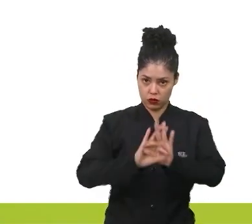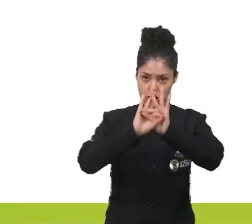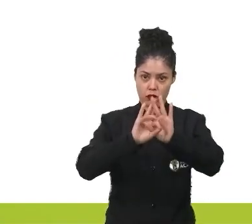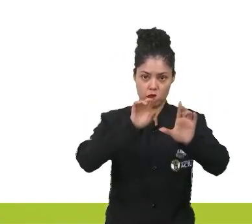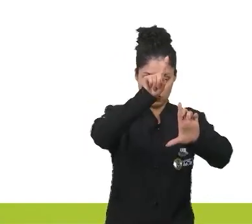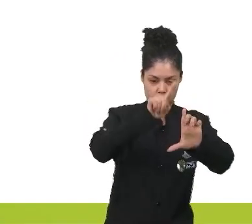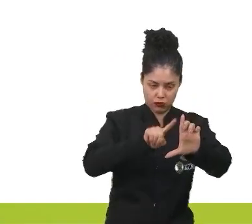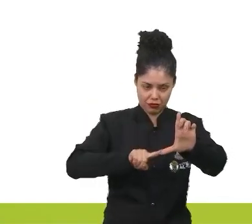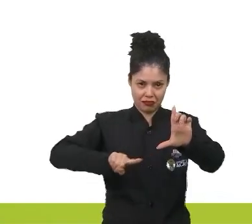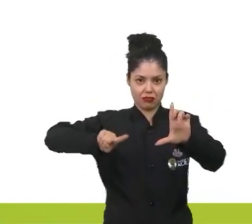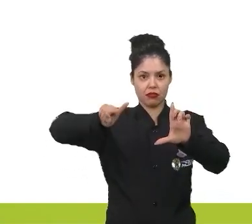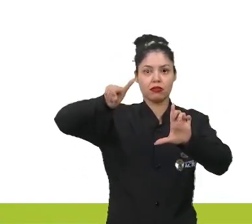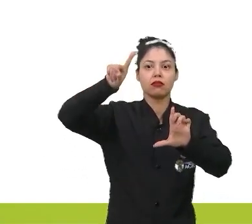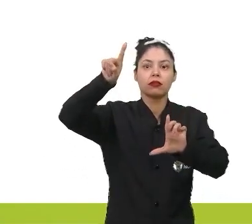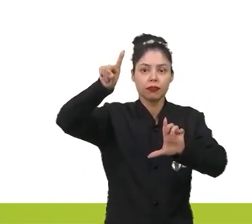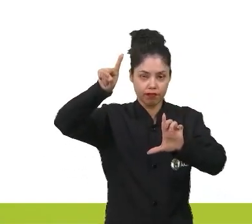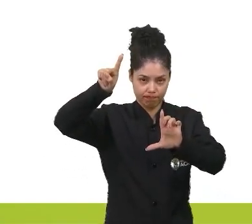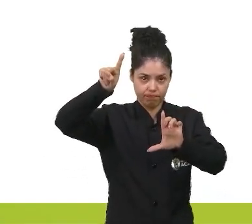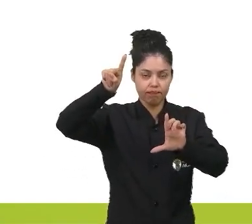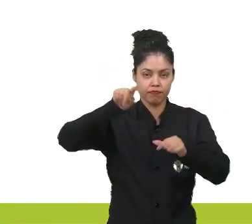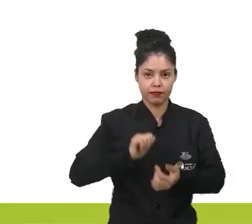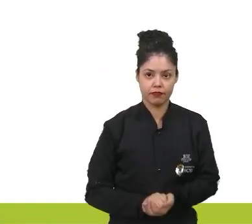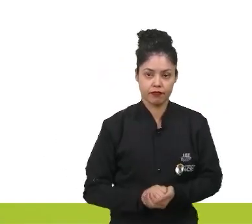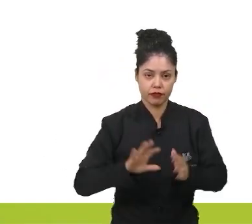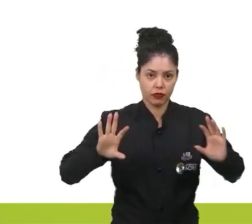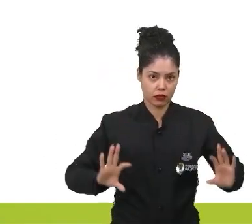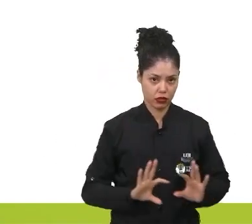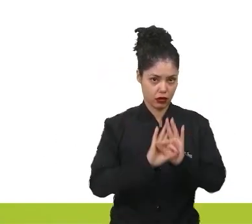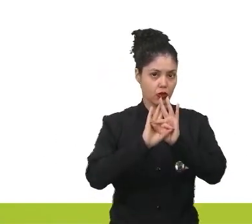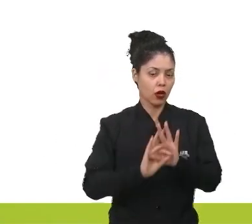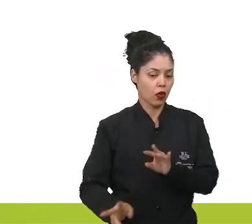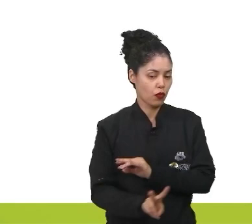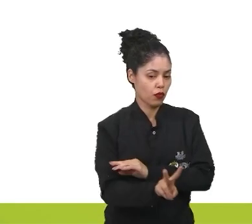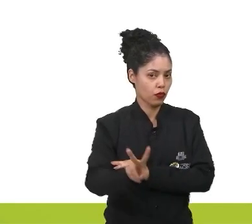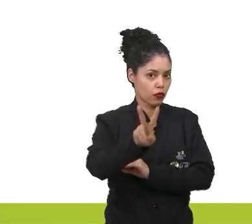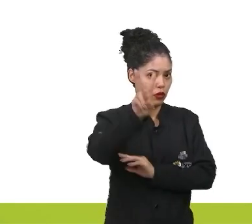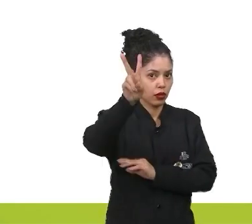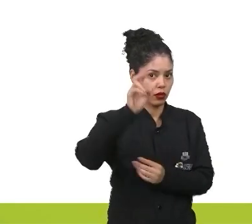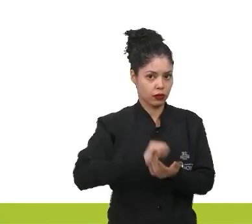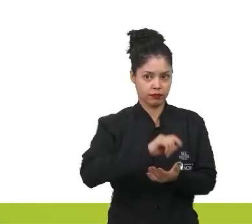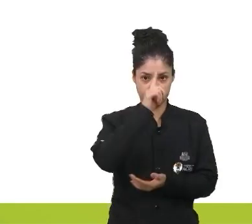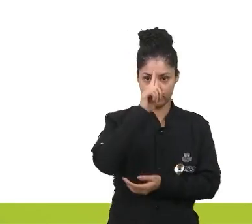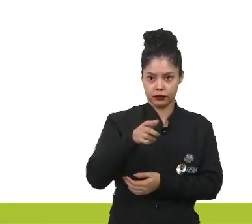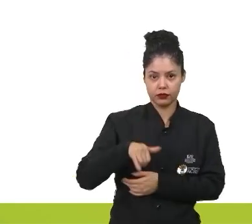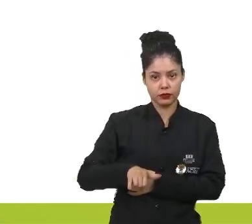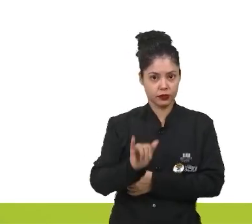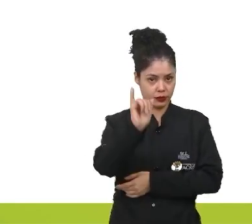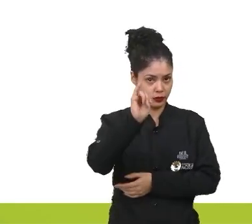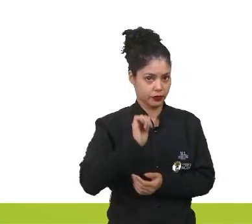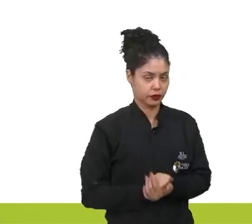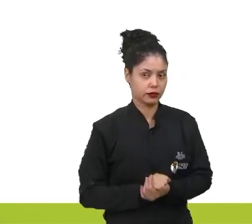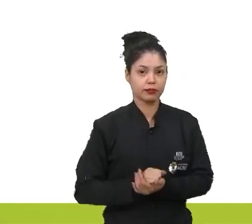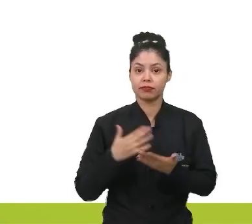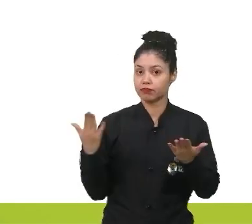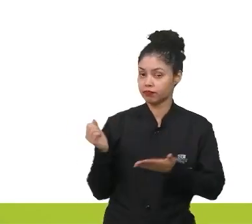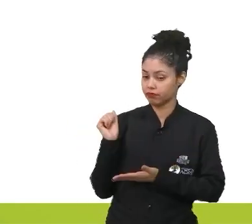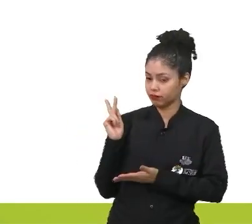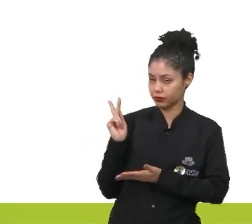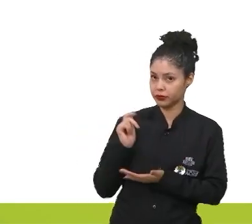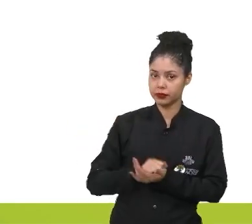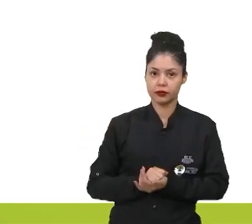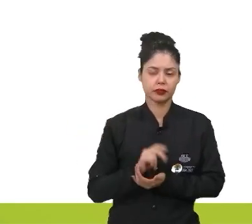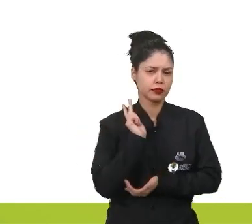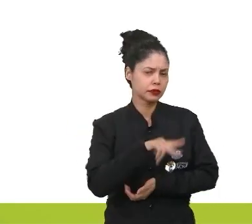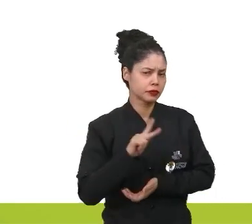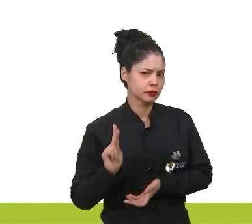gráfica de ponto de máximo e ponto de mínimo em relação ao valor da ordenada y, tá? Ok? Então,